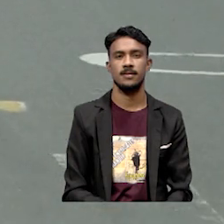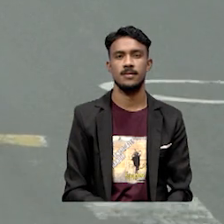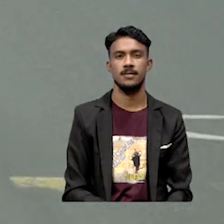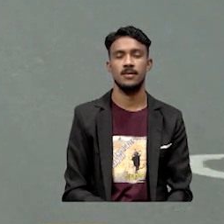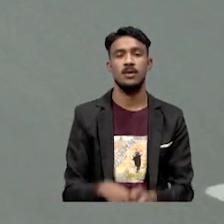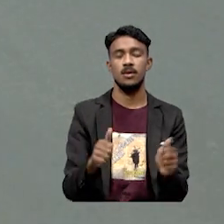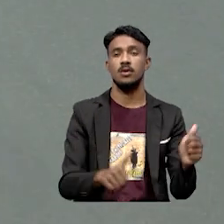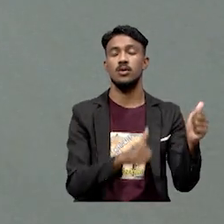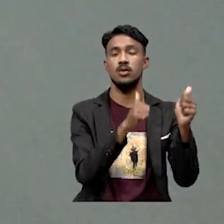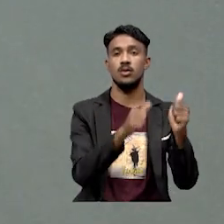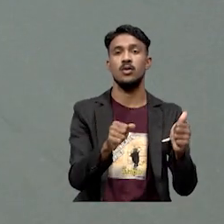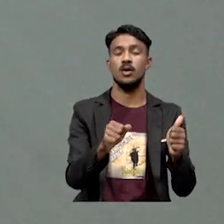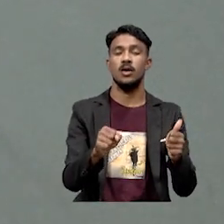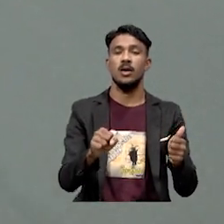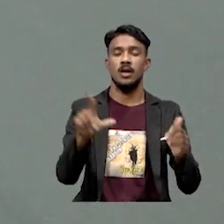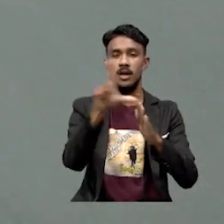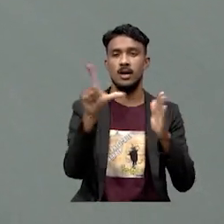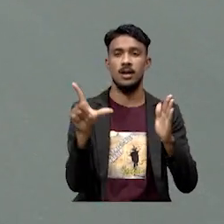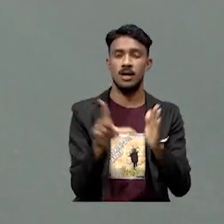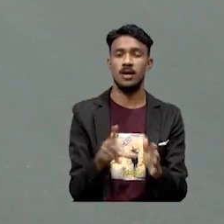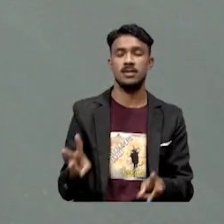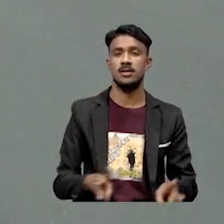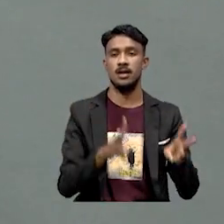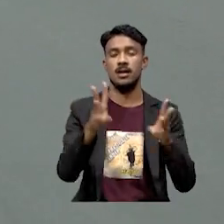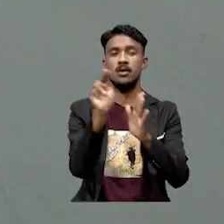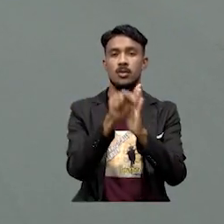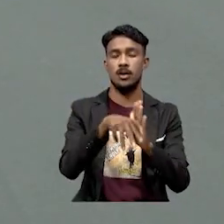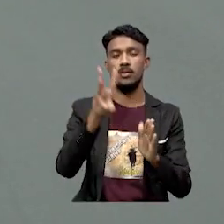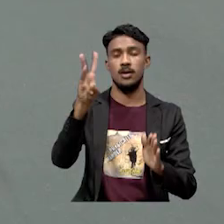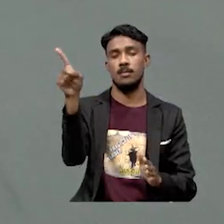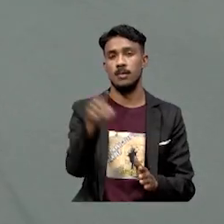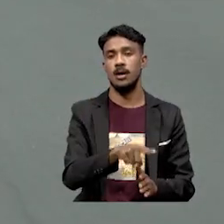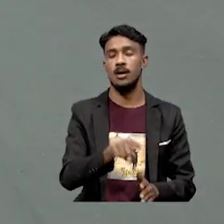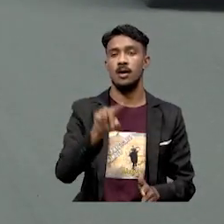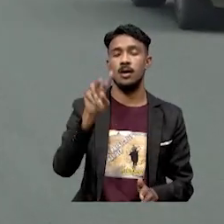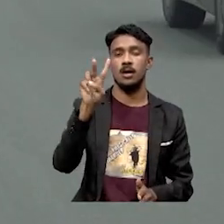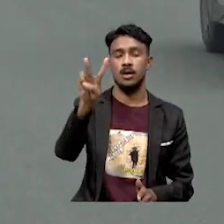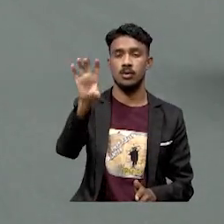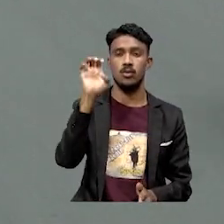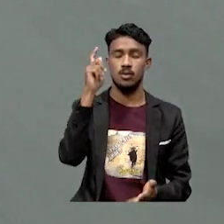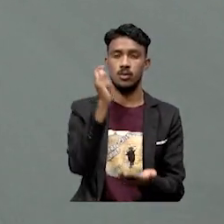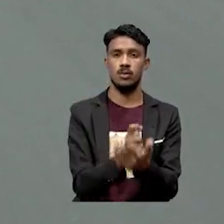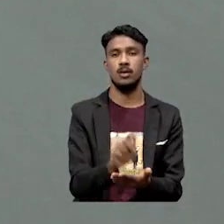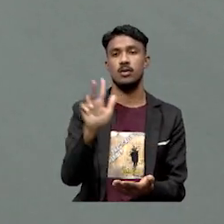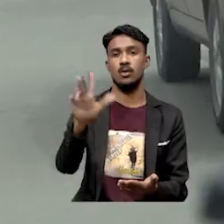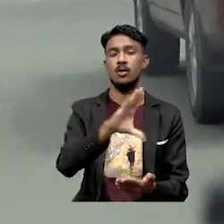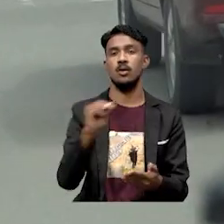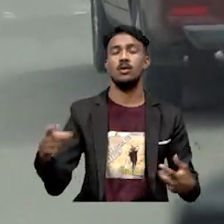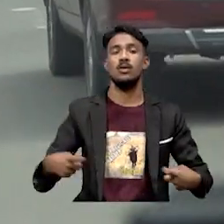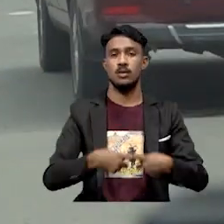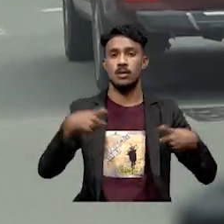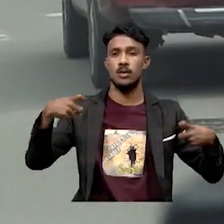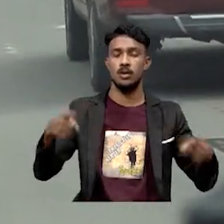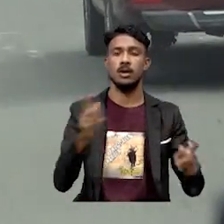Tuir tabela infração baseia ba lei Código Estrada número NEM / 12 contra ordem autoridade de trânsito